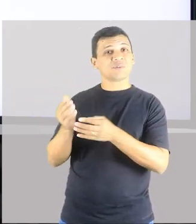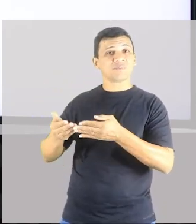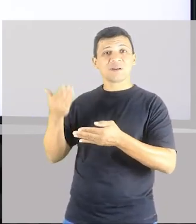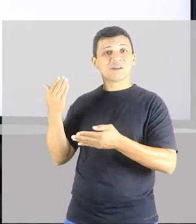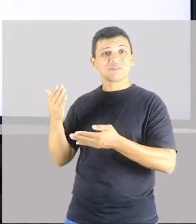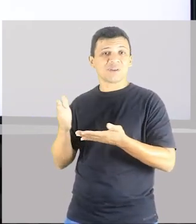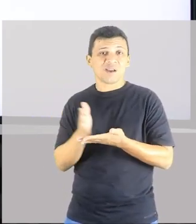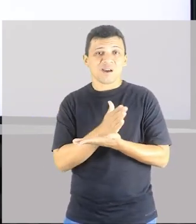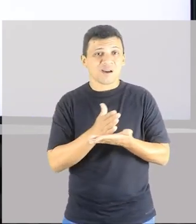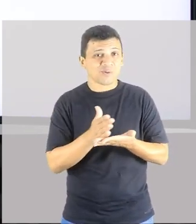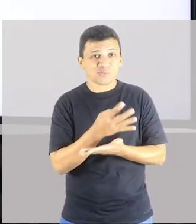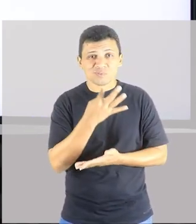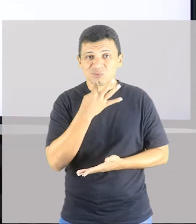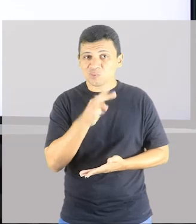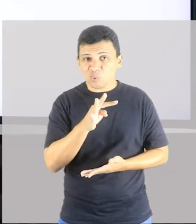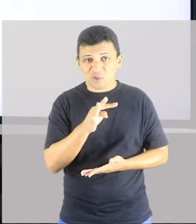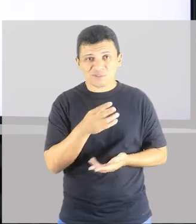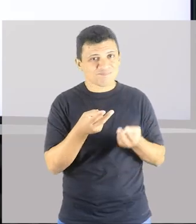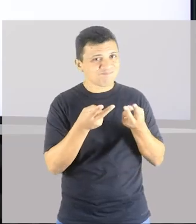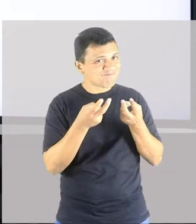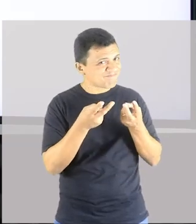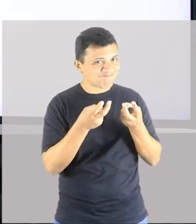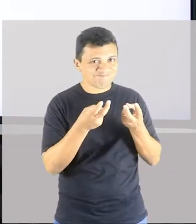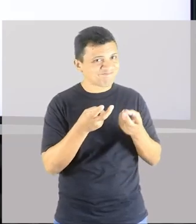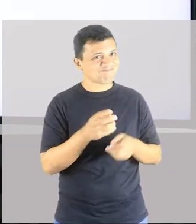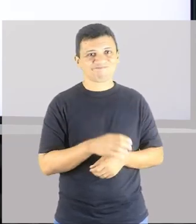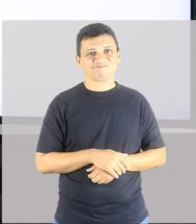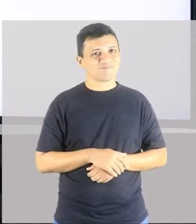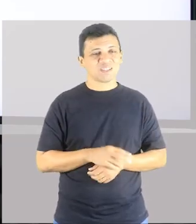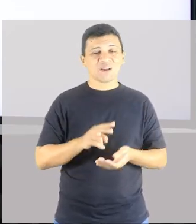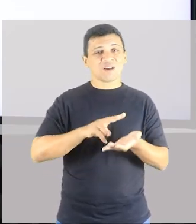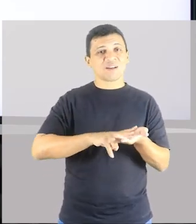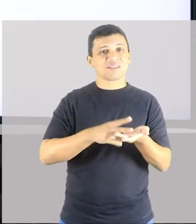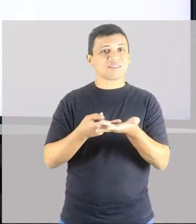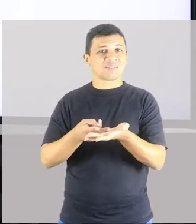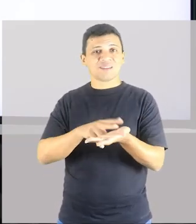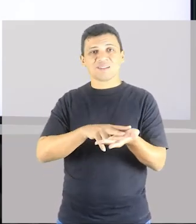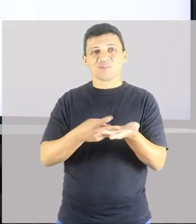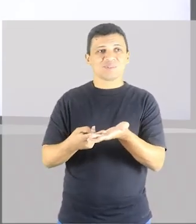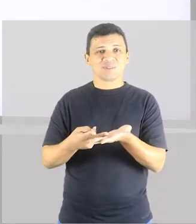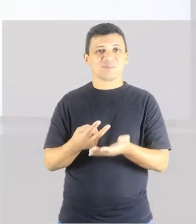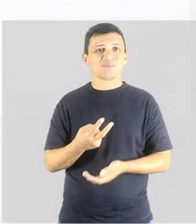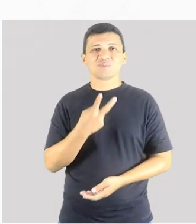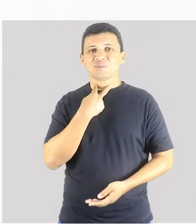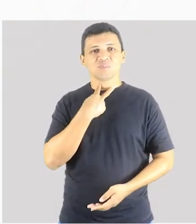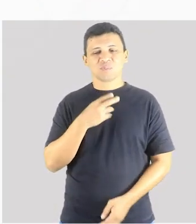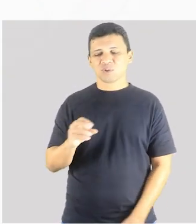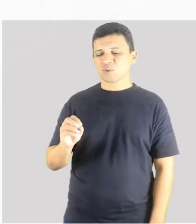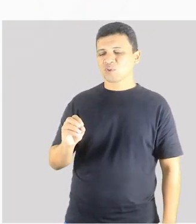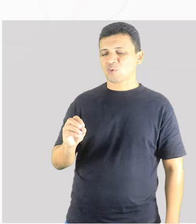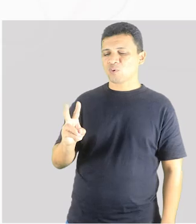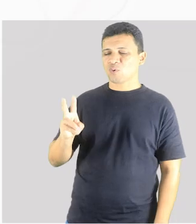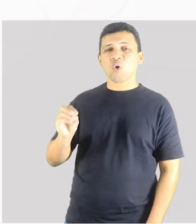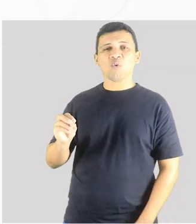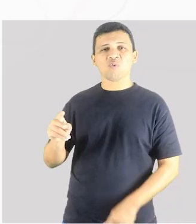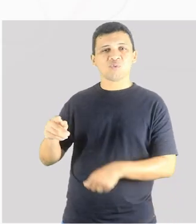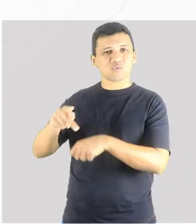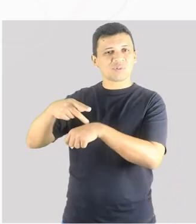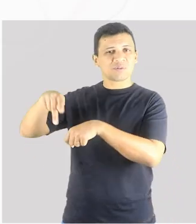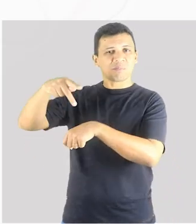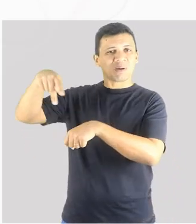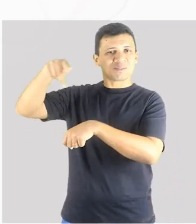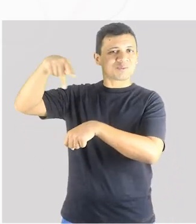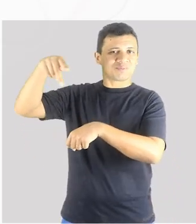não conhece a história não vai perceber. Então, você não traduz ao pé da letra ovo de Páscoa. Olha outro exemplo da